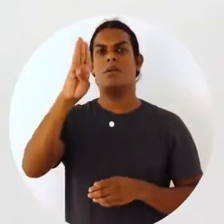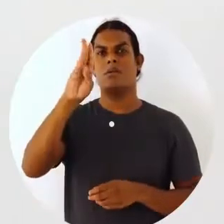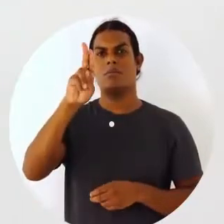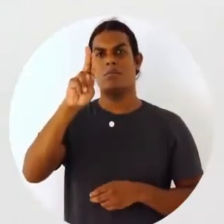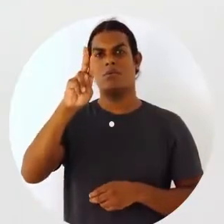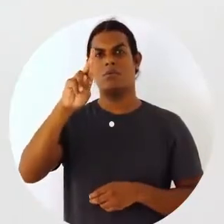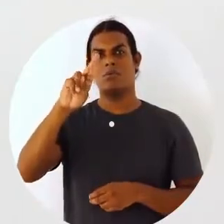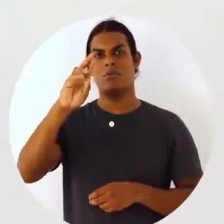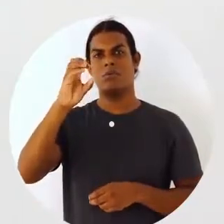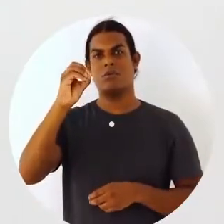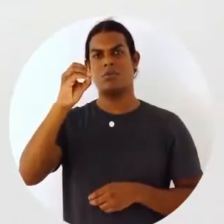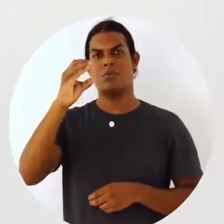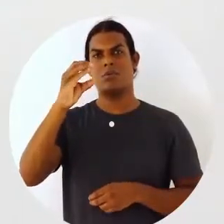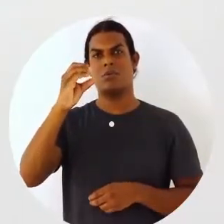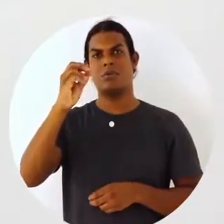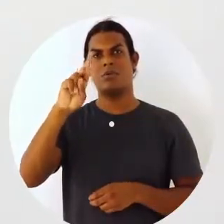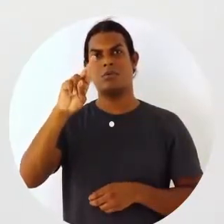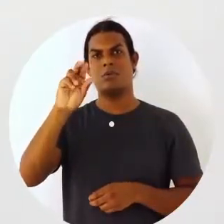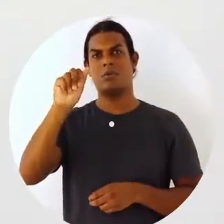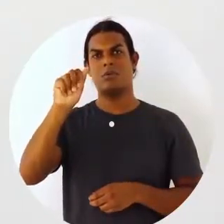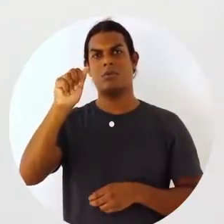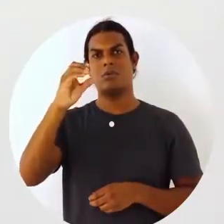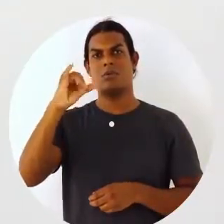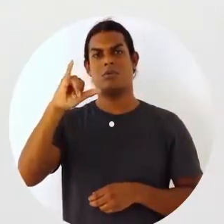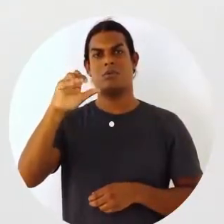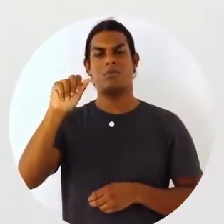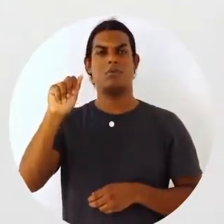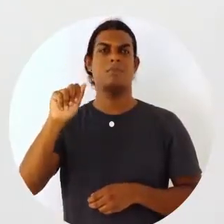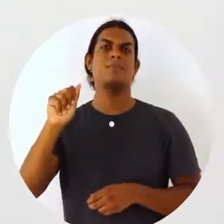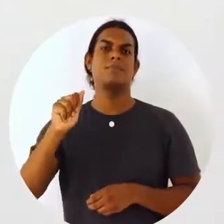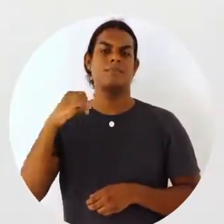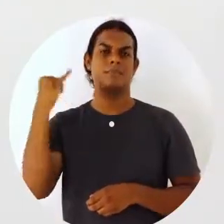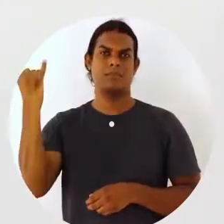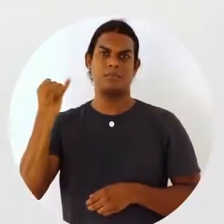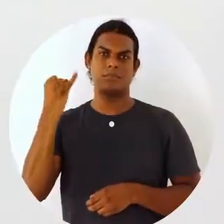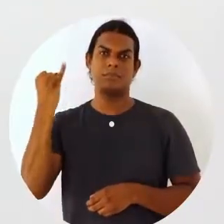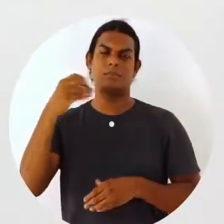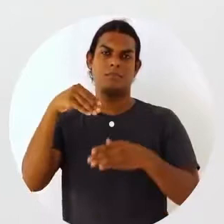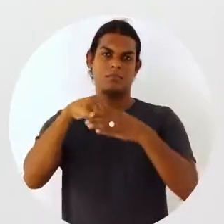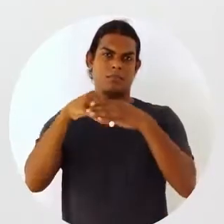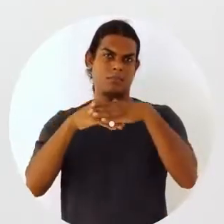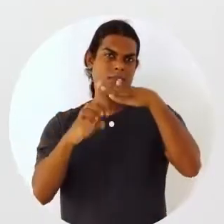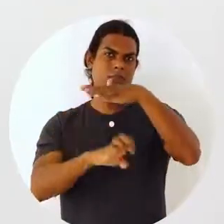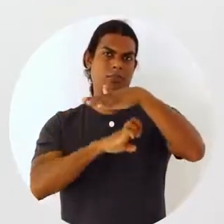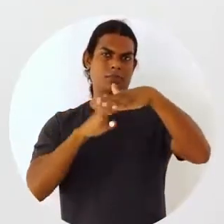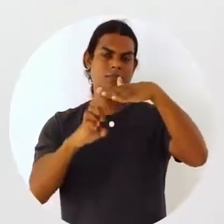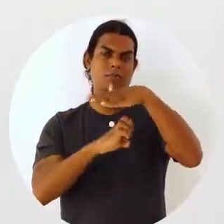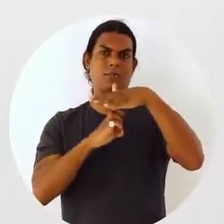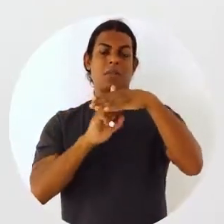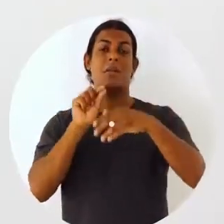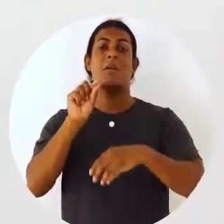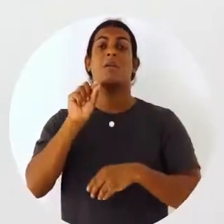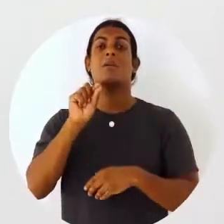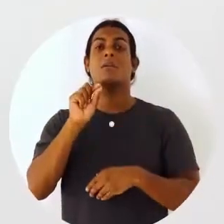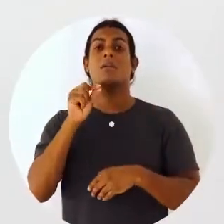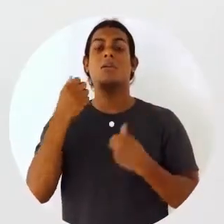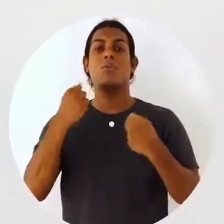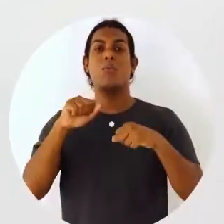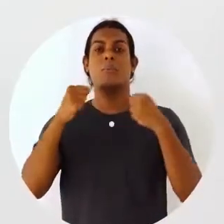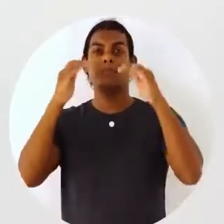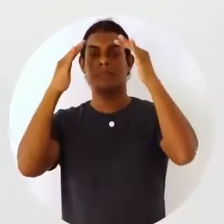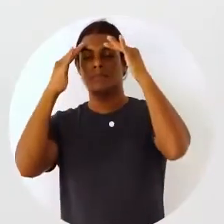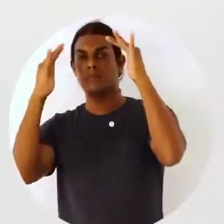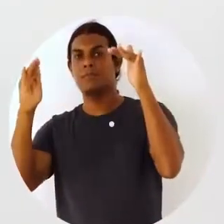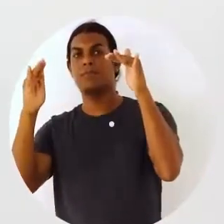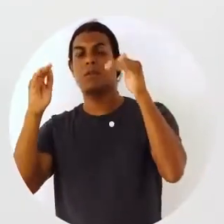ela prevê dentro desse contexto. Então, saber qual é a hierarquia desses cargos, ou seja, a quem eu obedeço, para que possa ficar claro